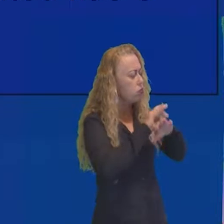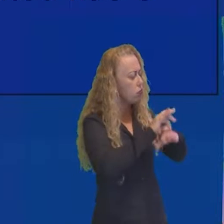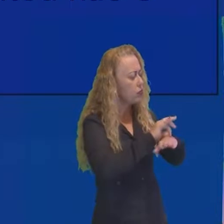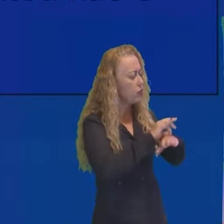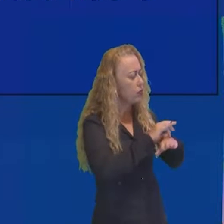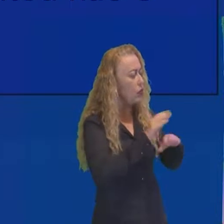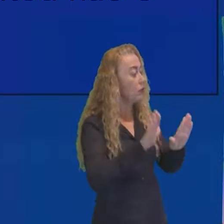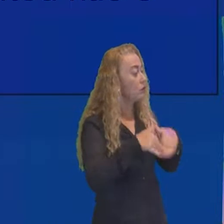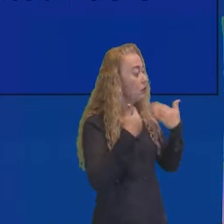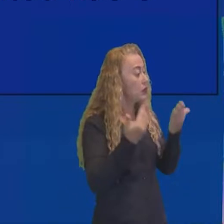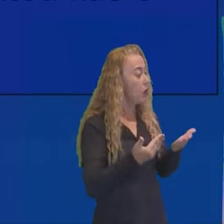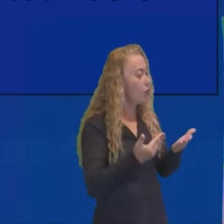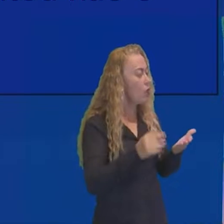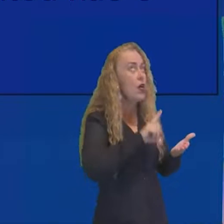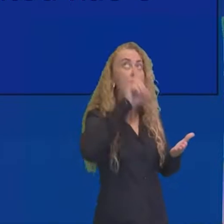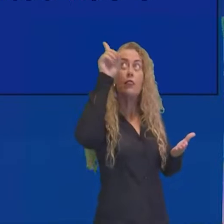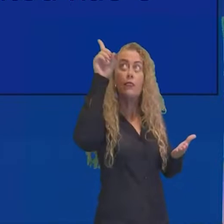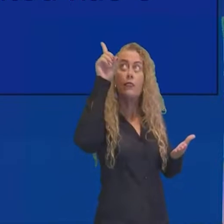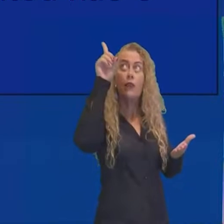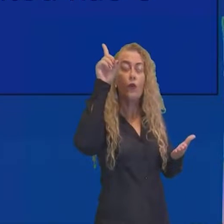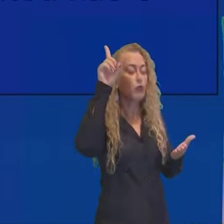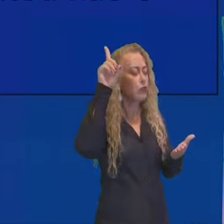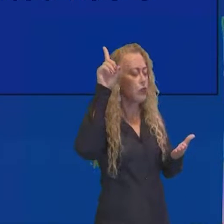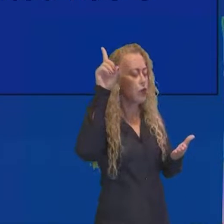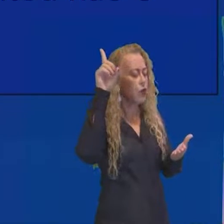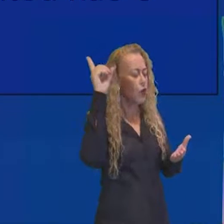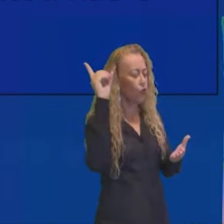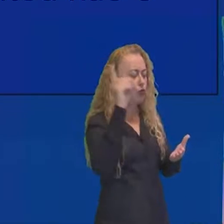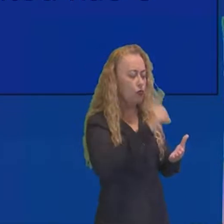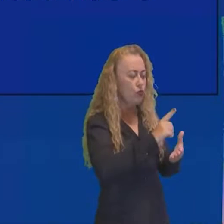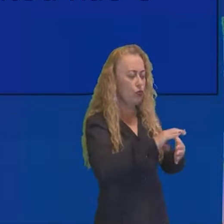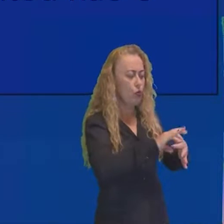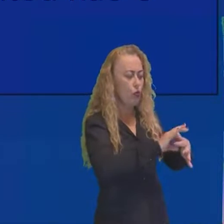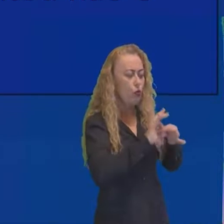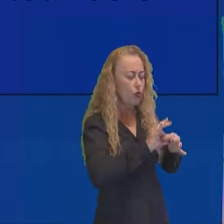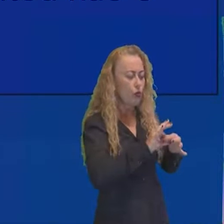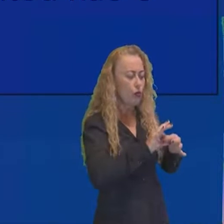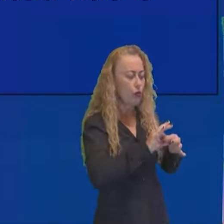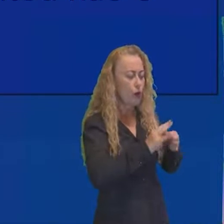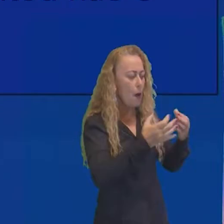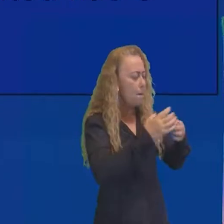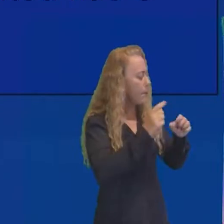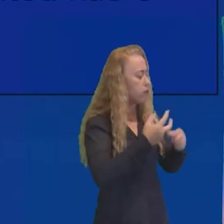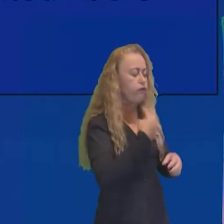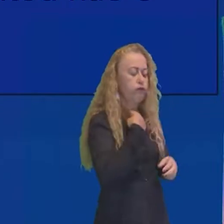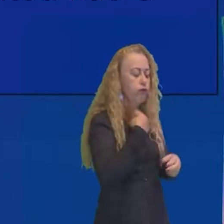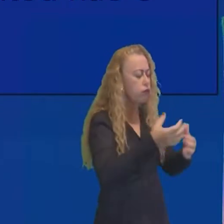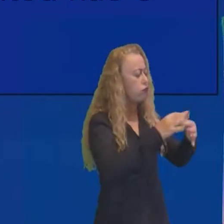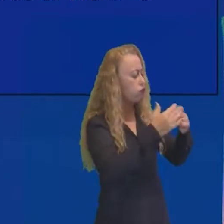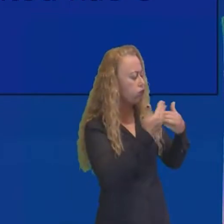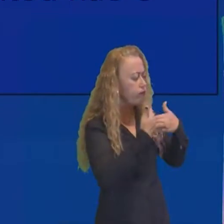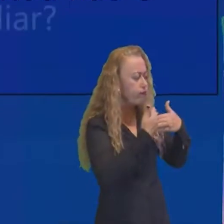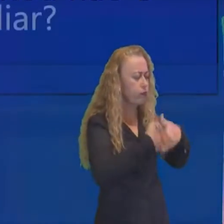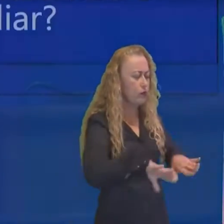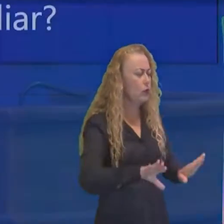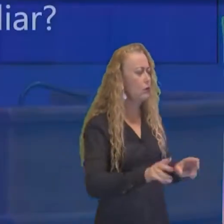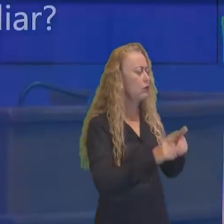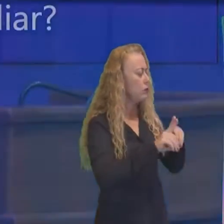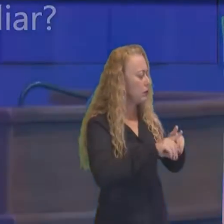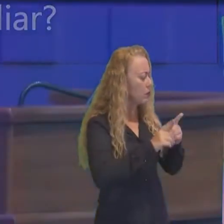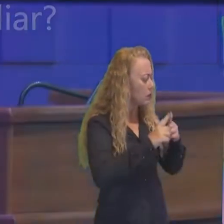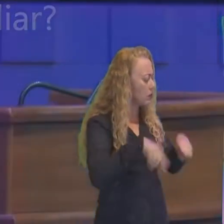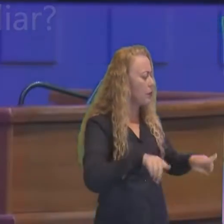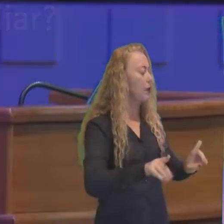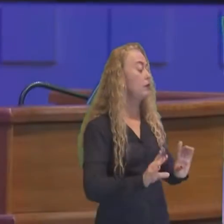Portanto, que ninguém separe o que Deus ajuntou. Os fariseus